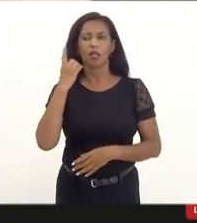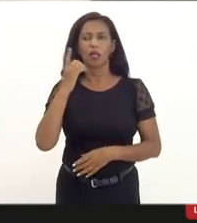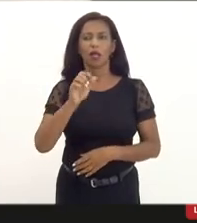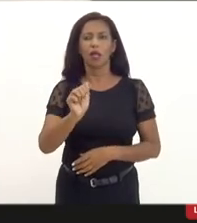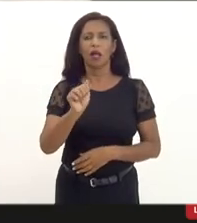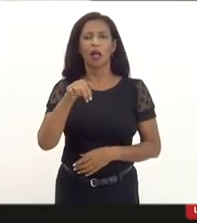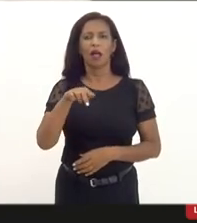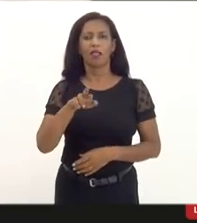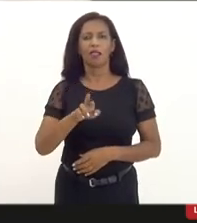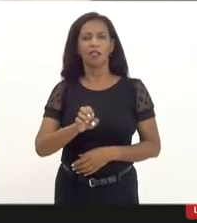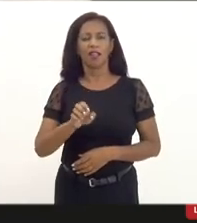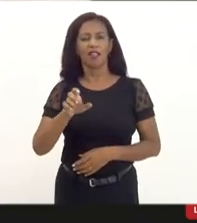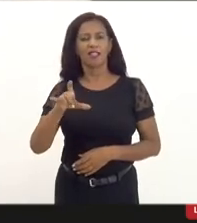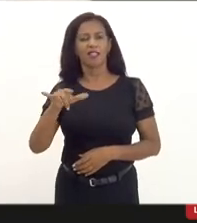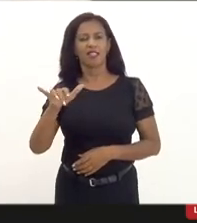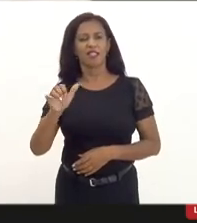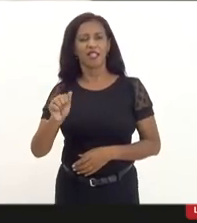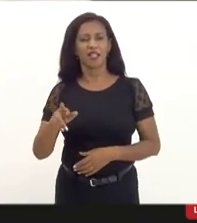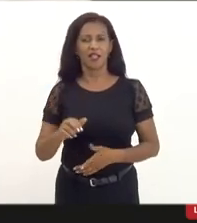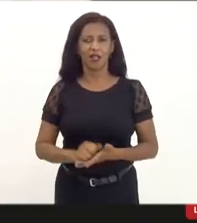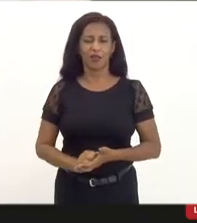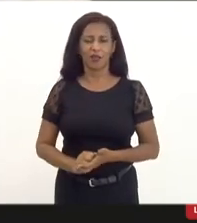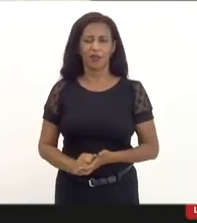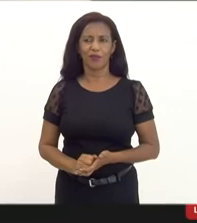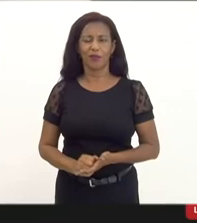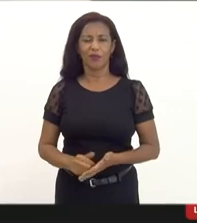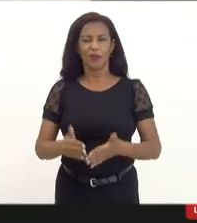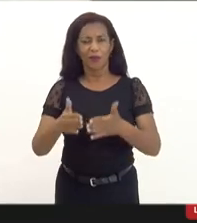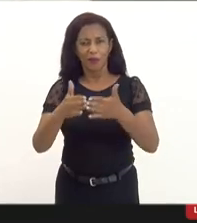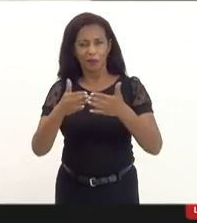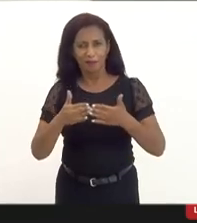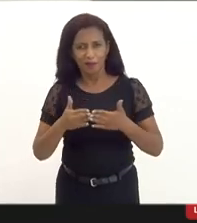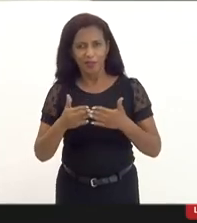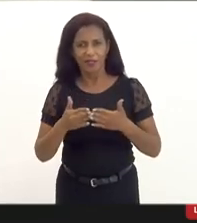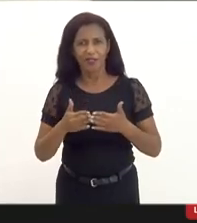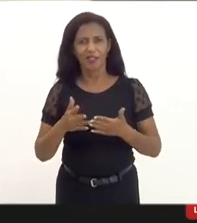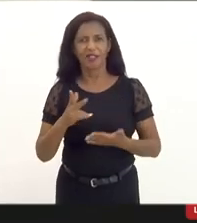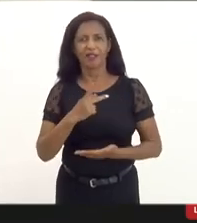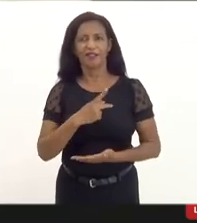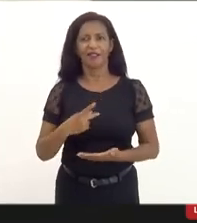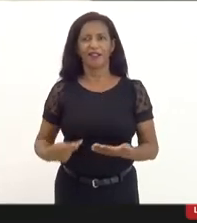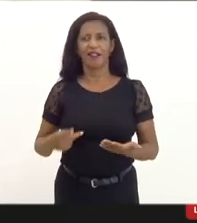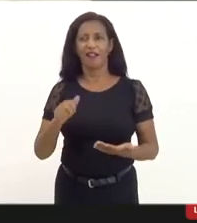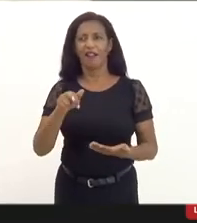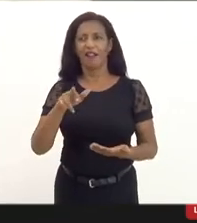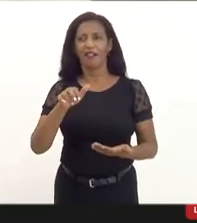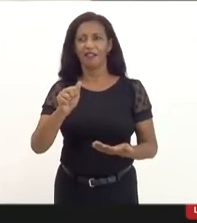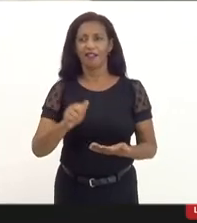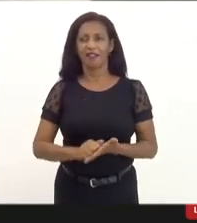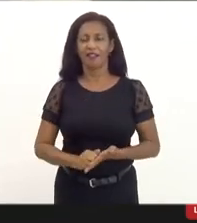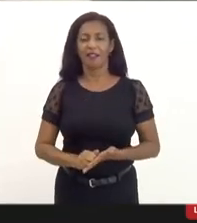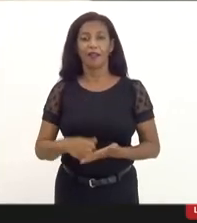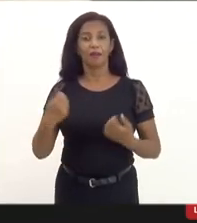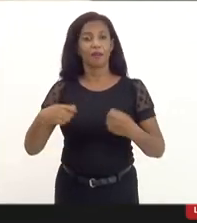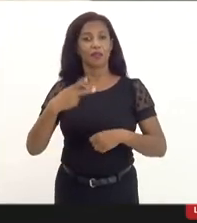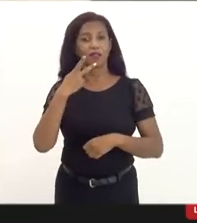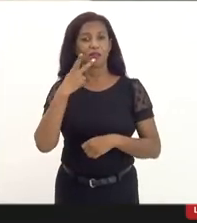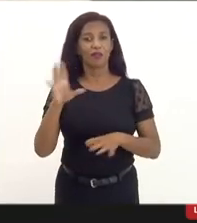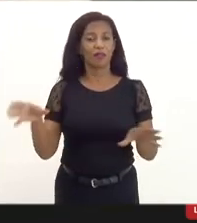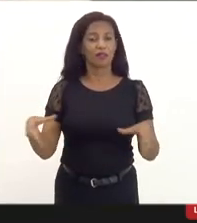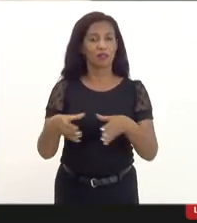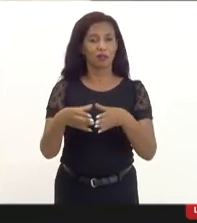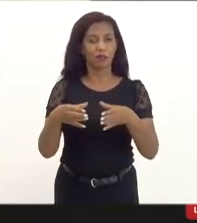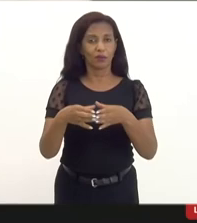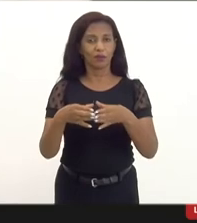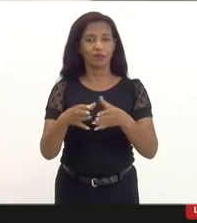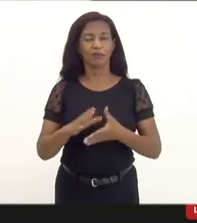André humano repetir toda a licença a minha presidente a abrir na volta já vem me dizer que acesso a